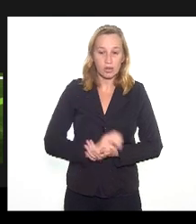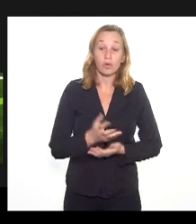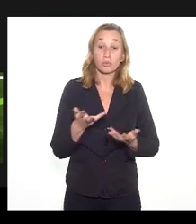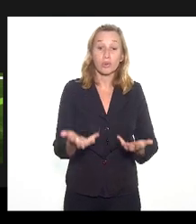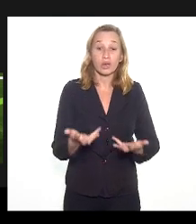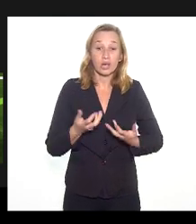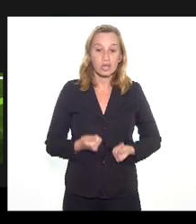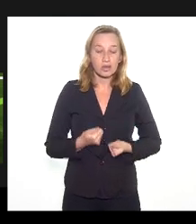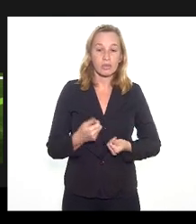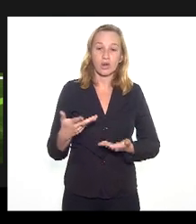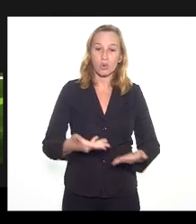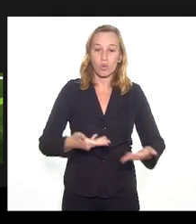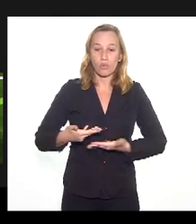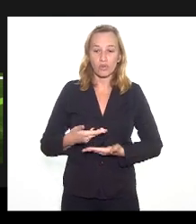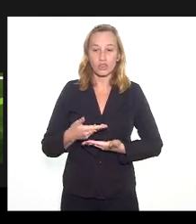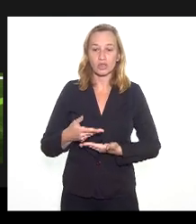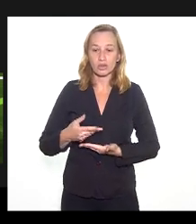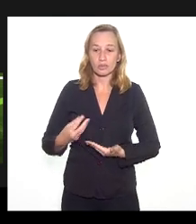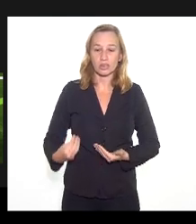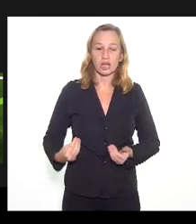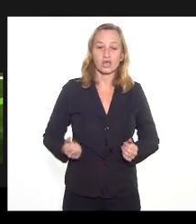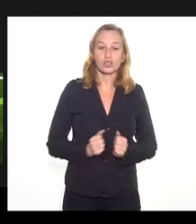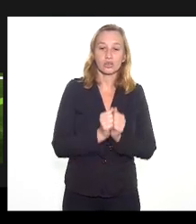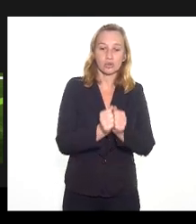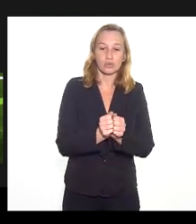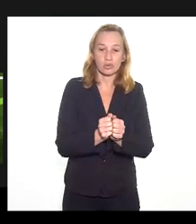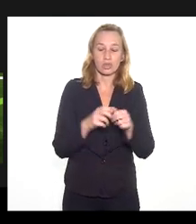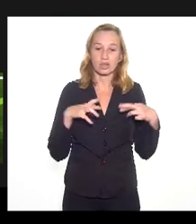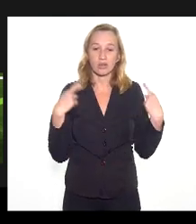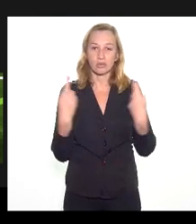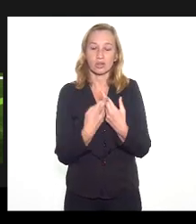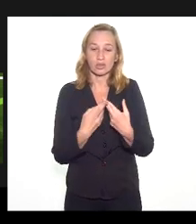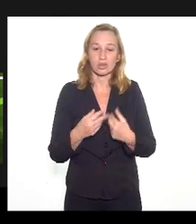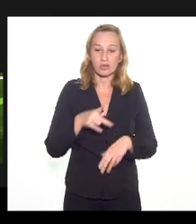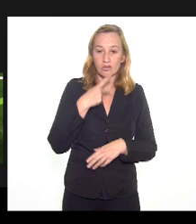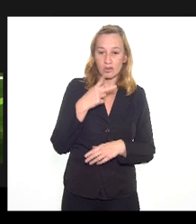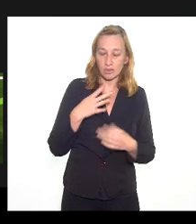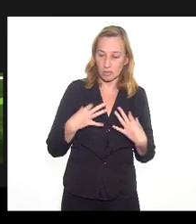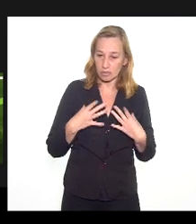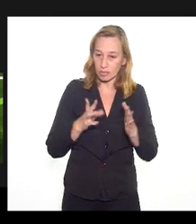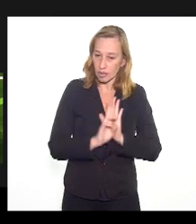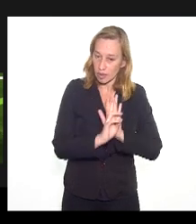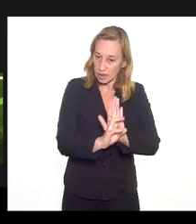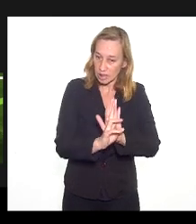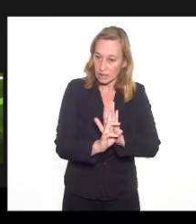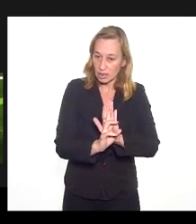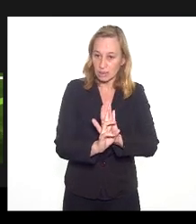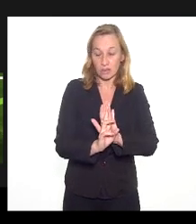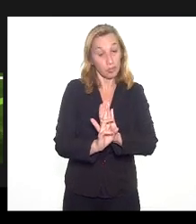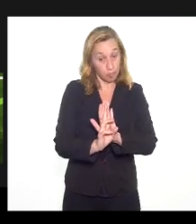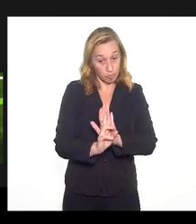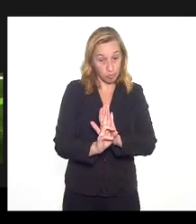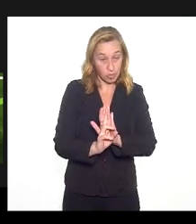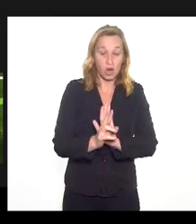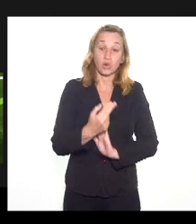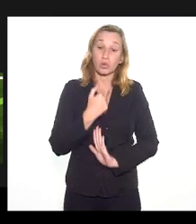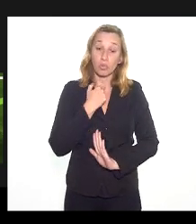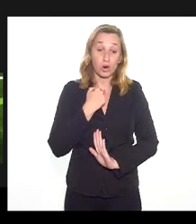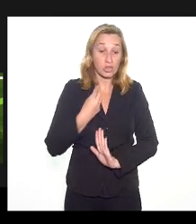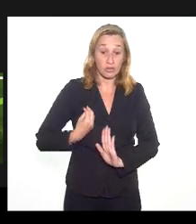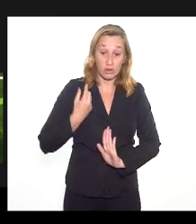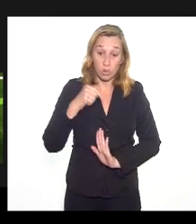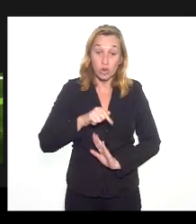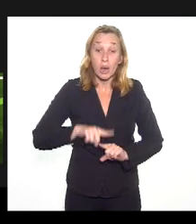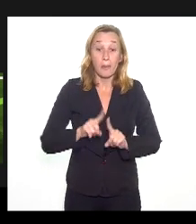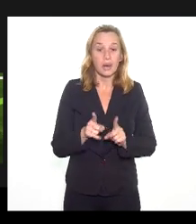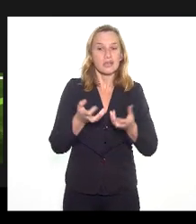receber o convite para participar dessa audiência, fez questão de se fazer representado, né, por não poder estar hoje, mas ele disse que